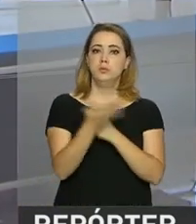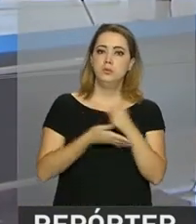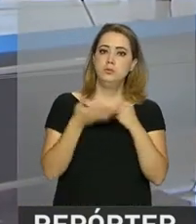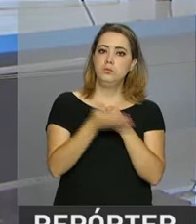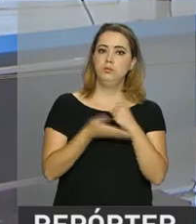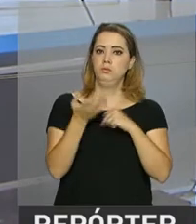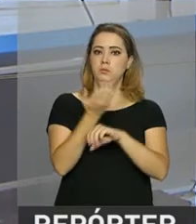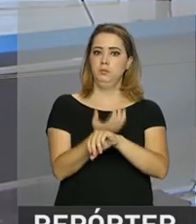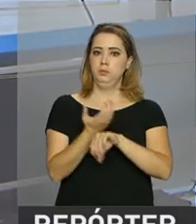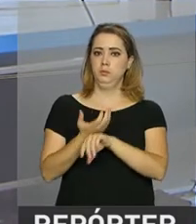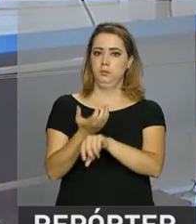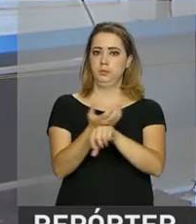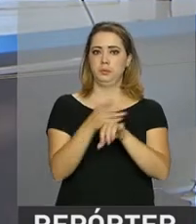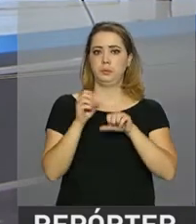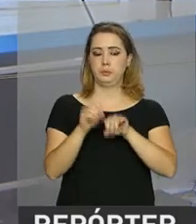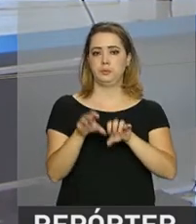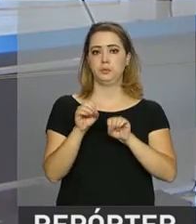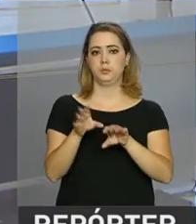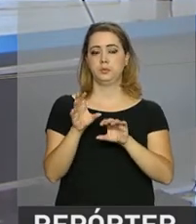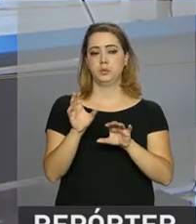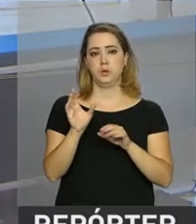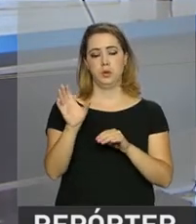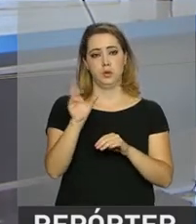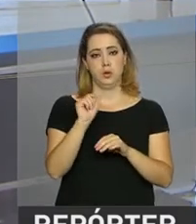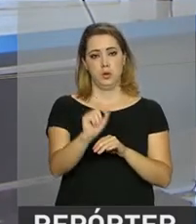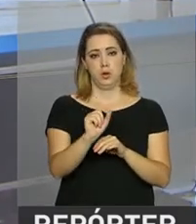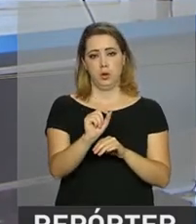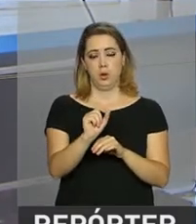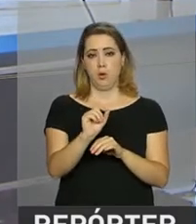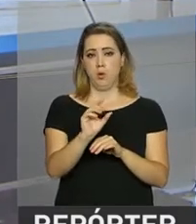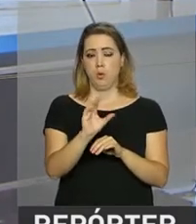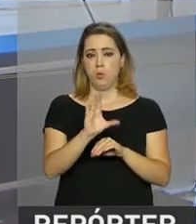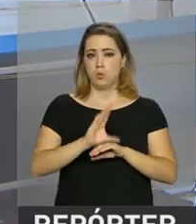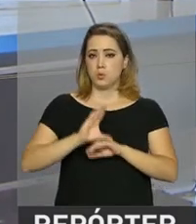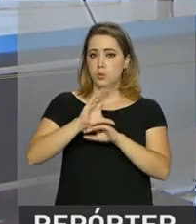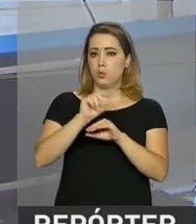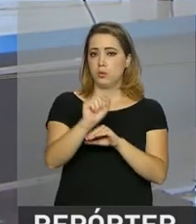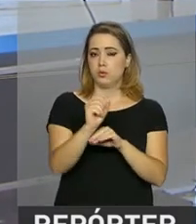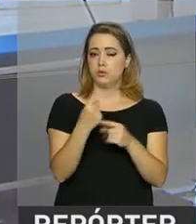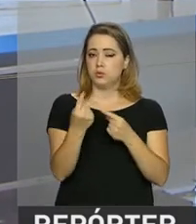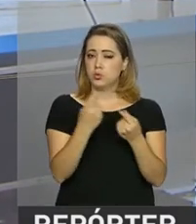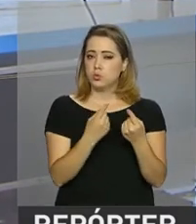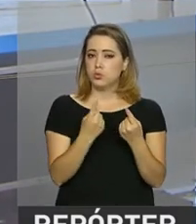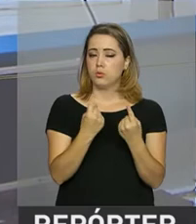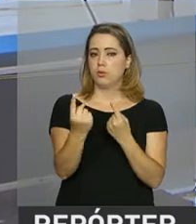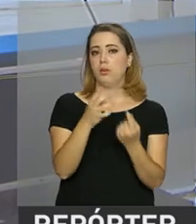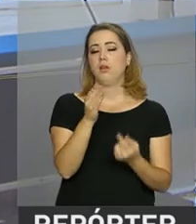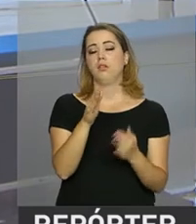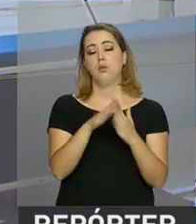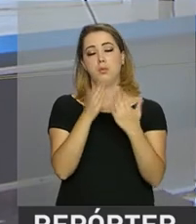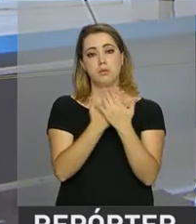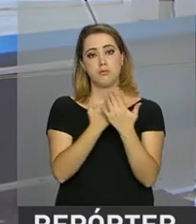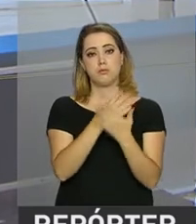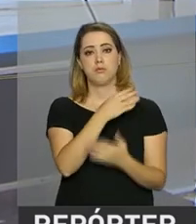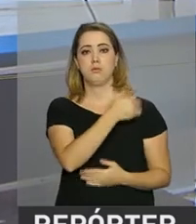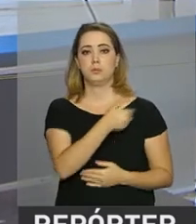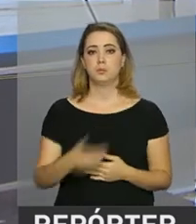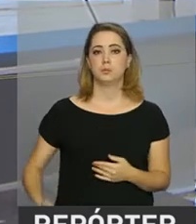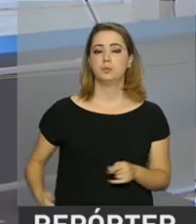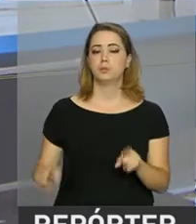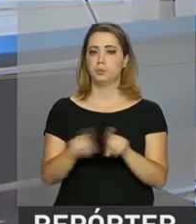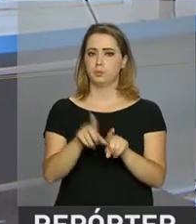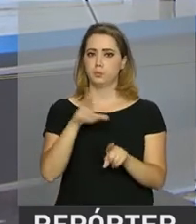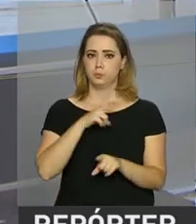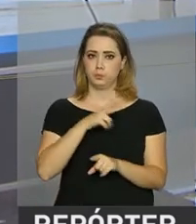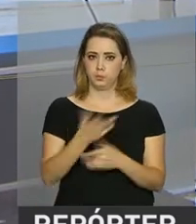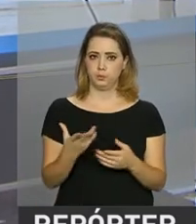nacional comum vai orientar os currículos das escolas públicas e privadas o documento deve determinar conteúdos mínimos que os